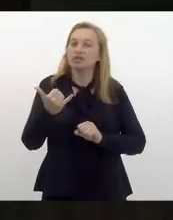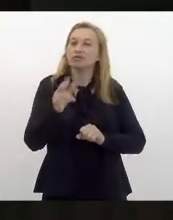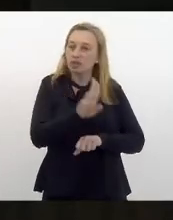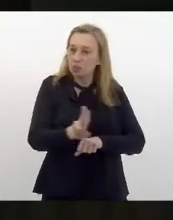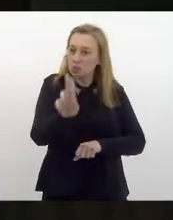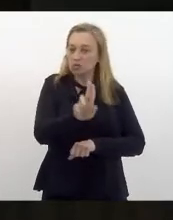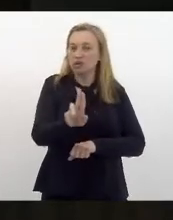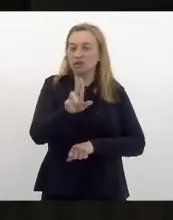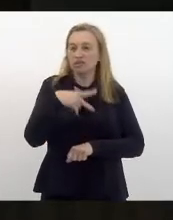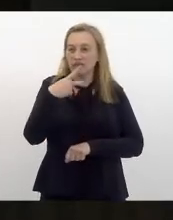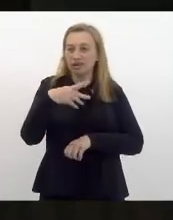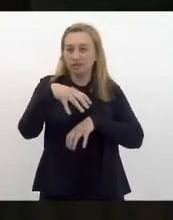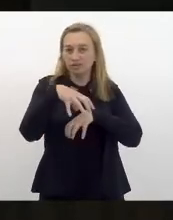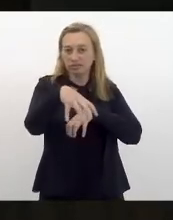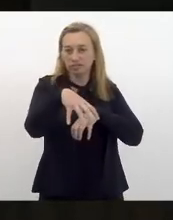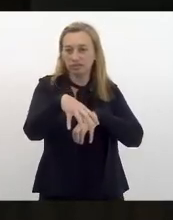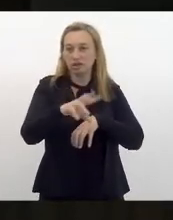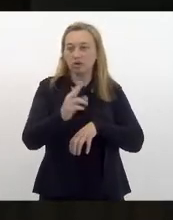fazer uso